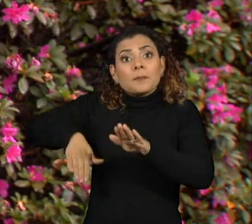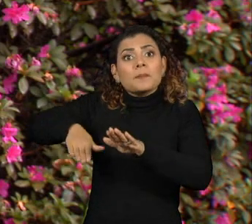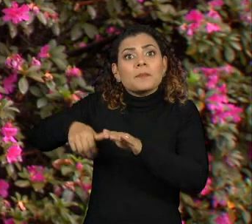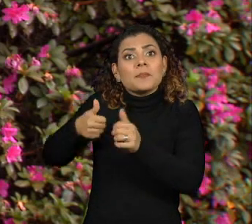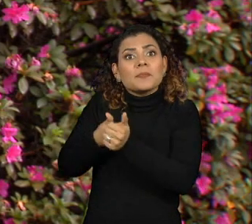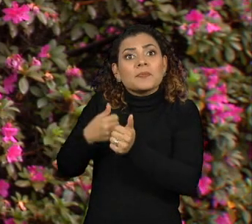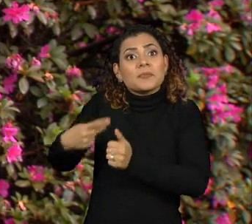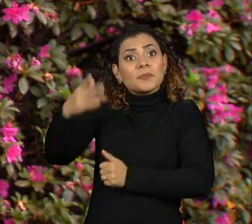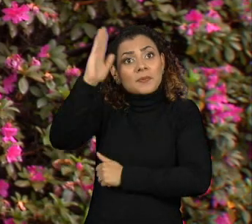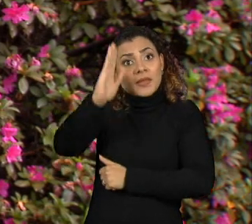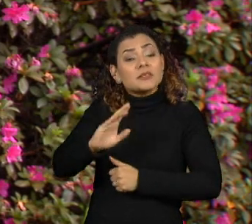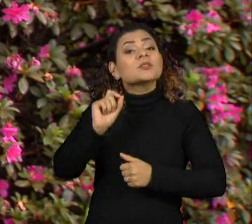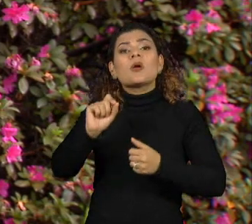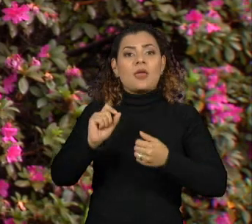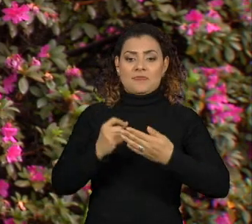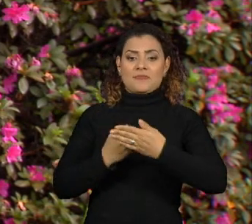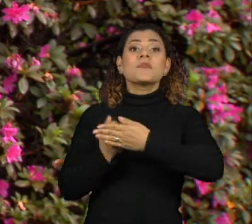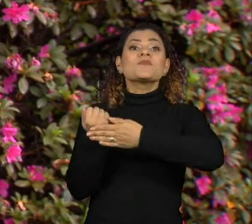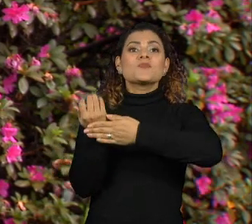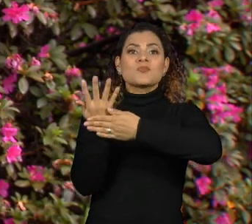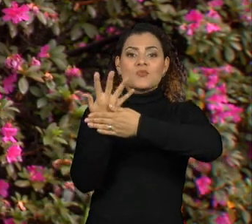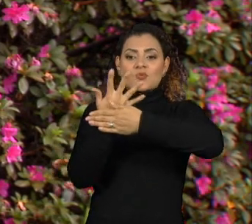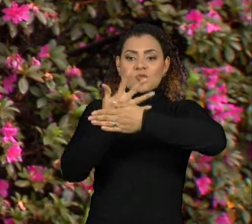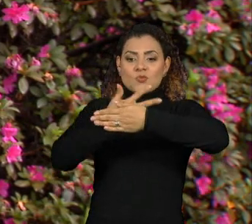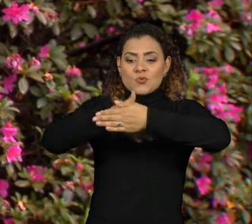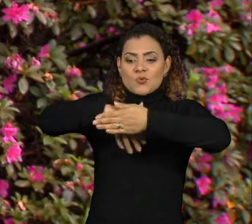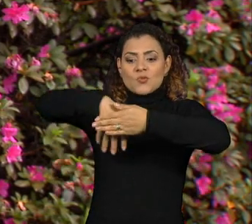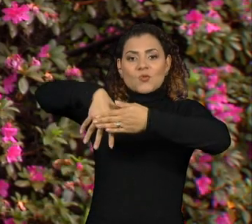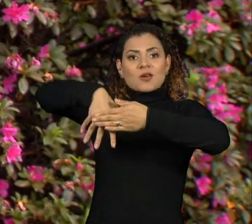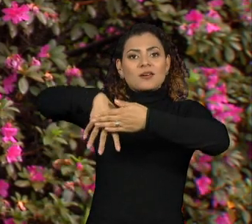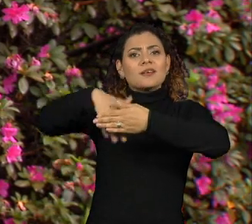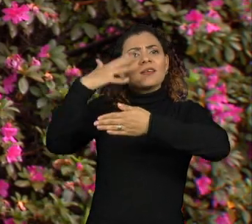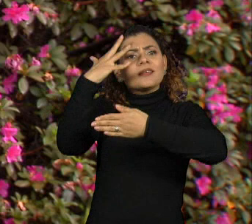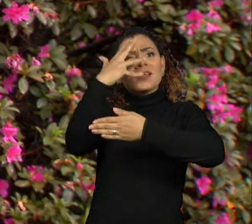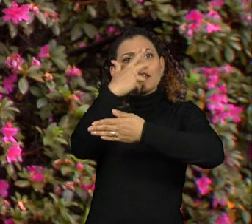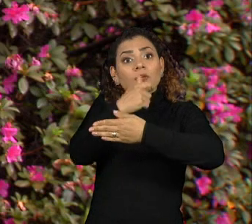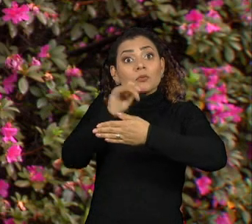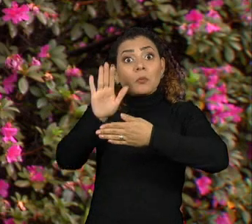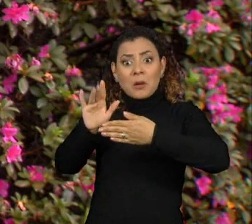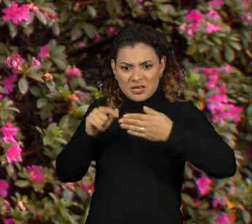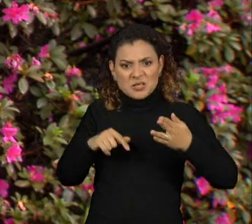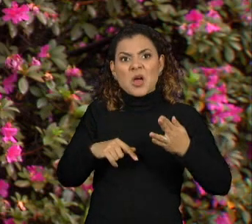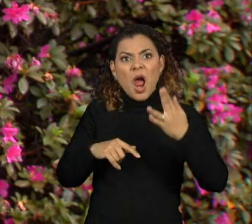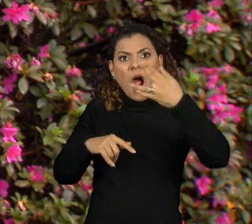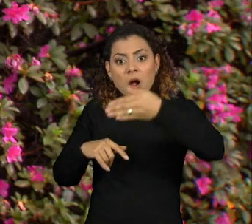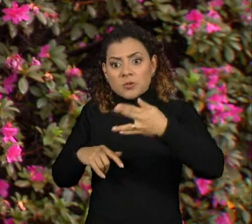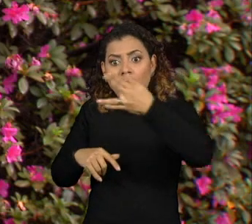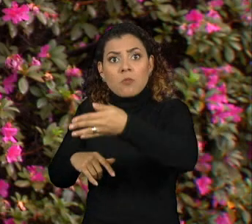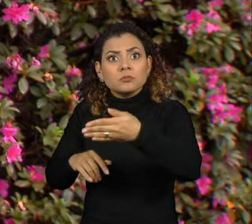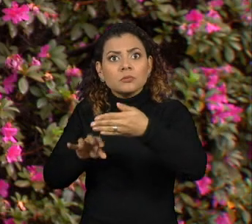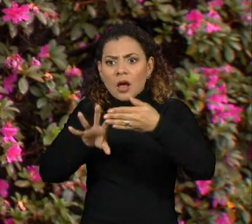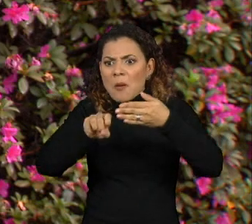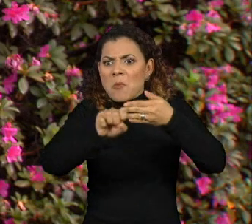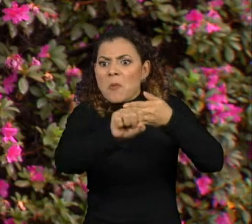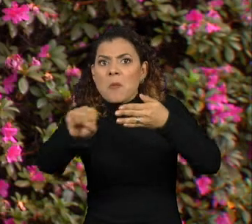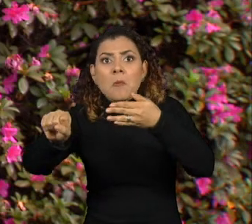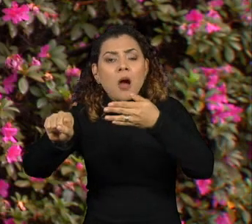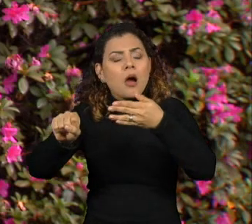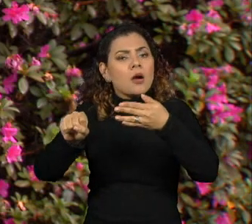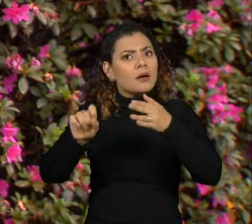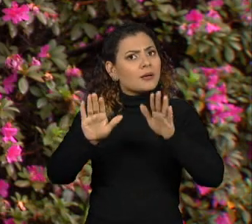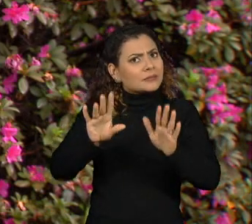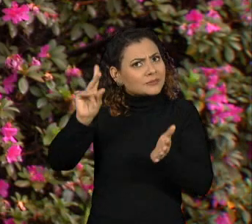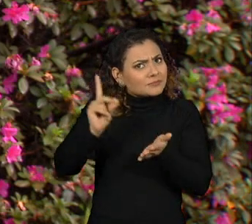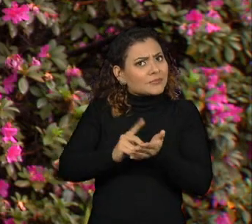o peixe-leão, que chama a atenção pela beleza, mas na verdade é um predador voraz e aqui se tornou